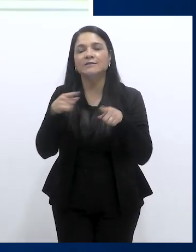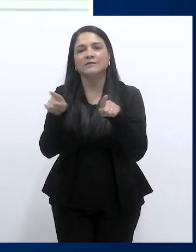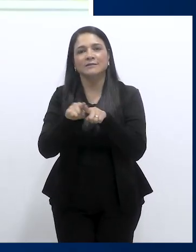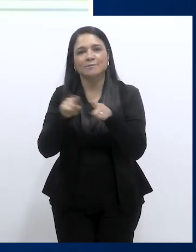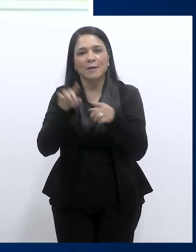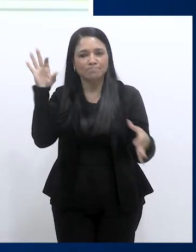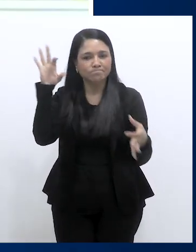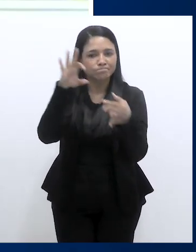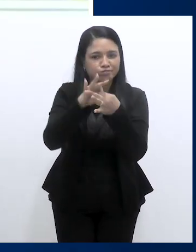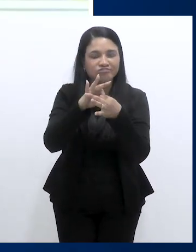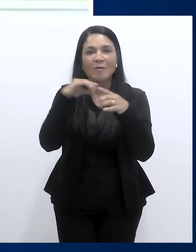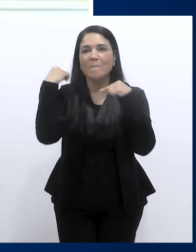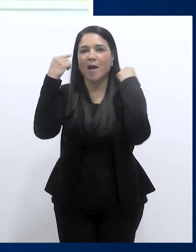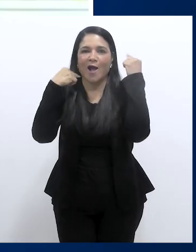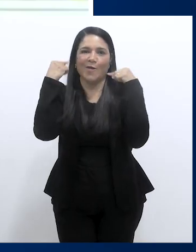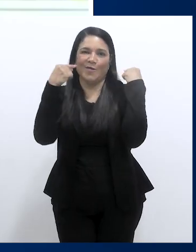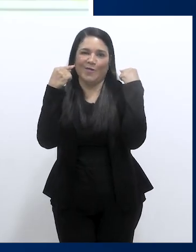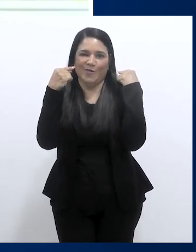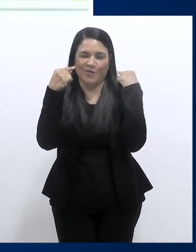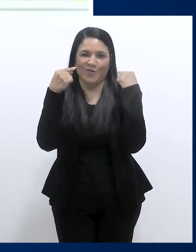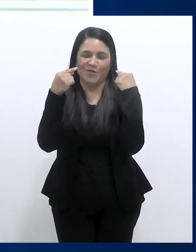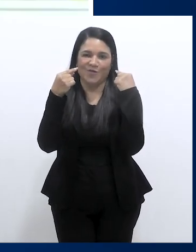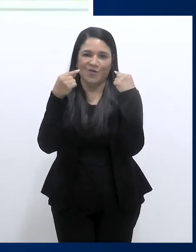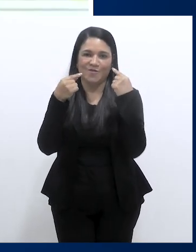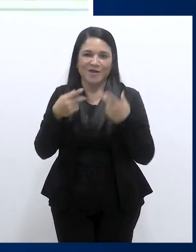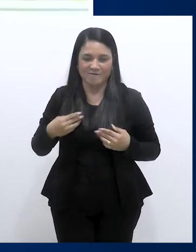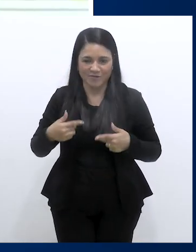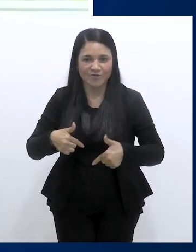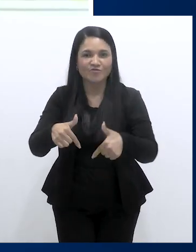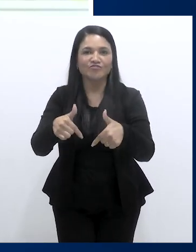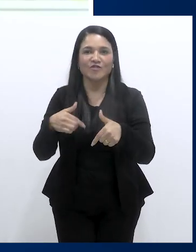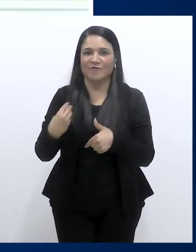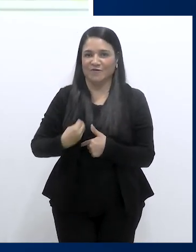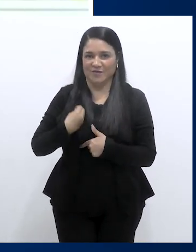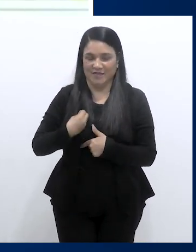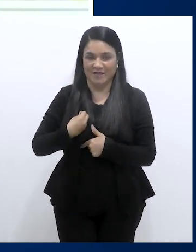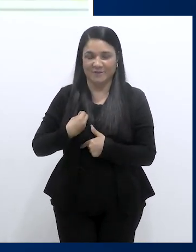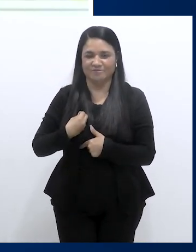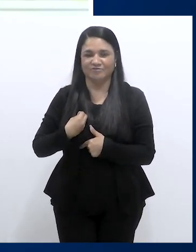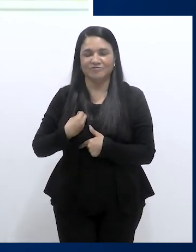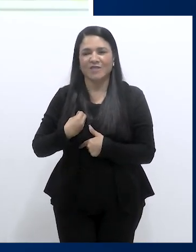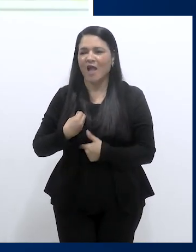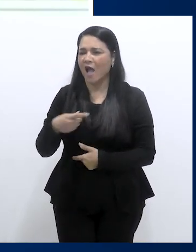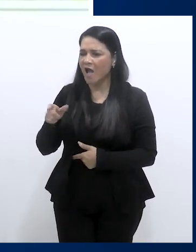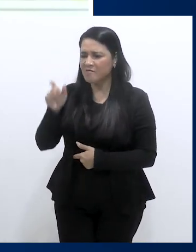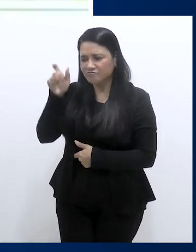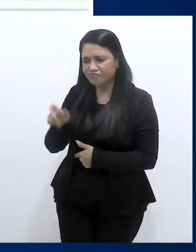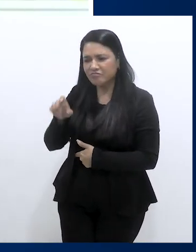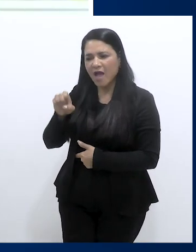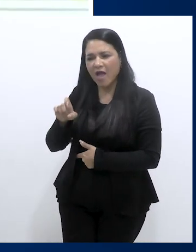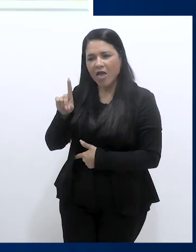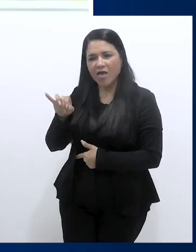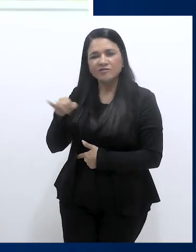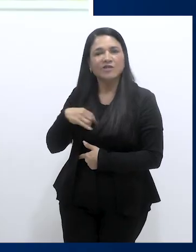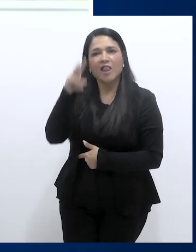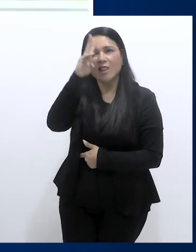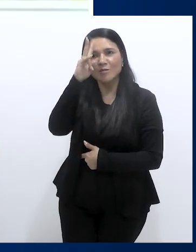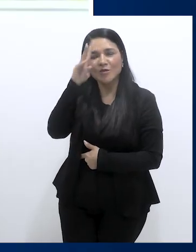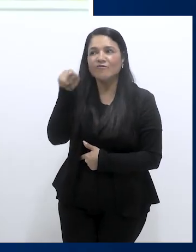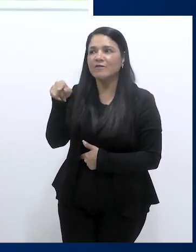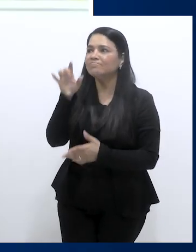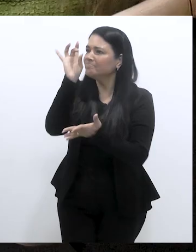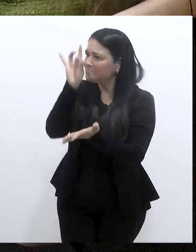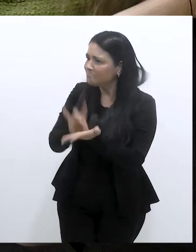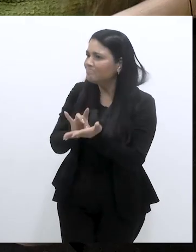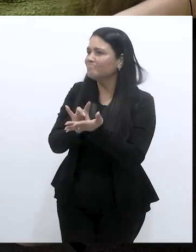pouco tolos, que ele dizia isso, né? E aí ela lembrou disso e a gente falou: nossa, é isso, né? A gente tem